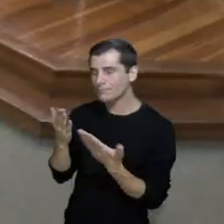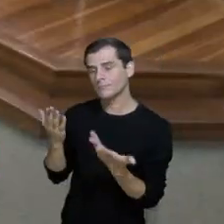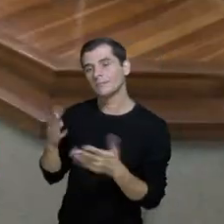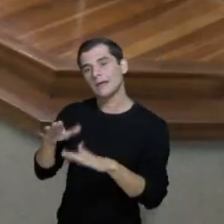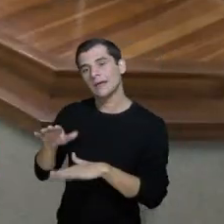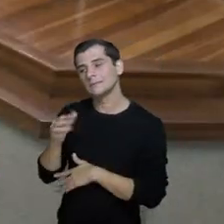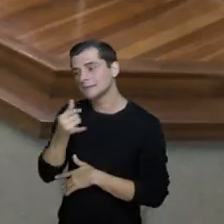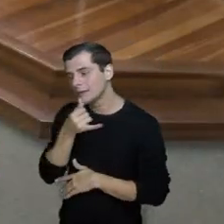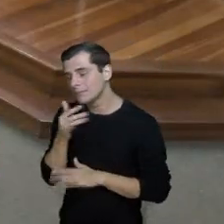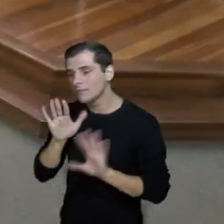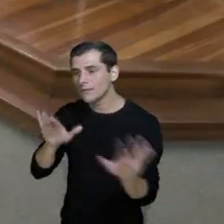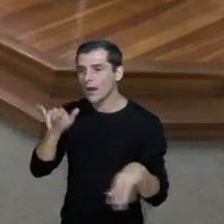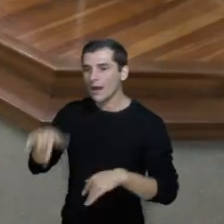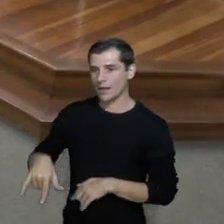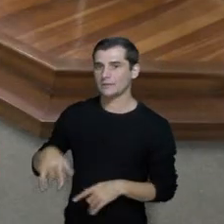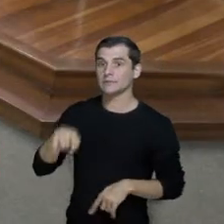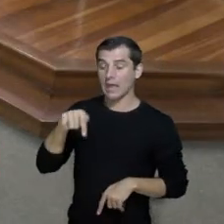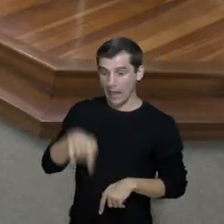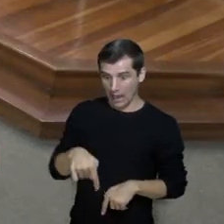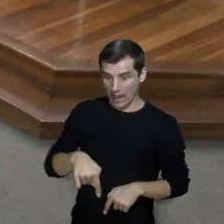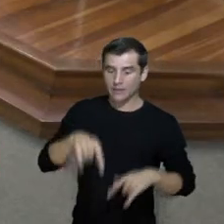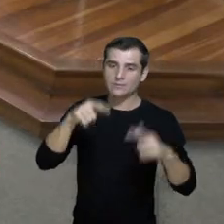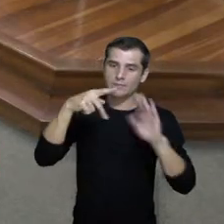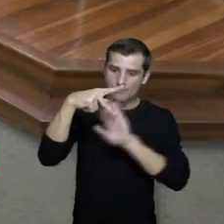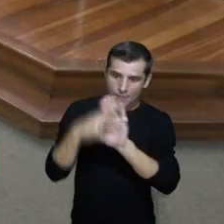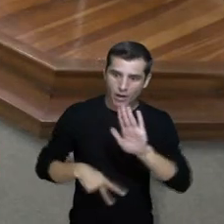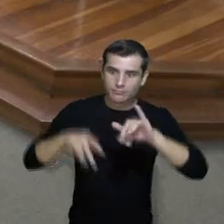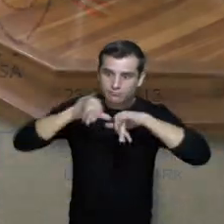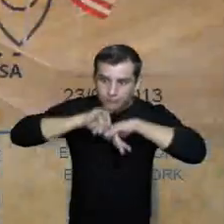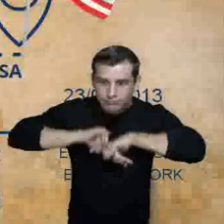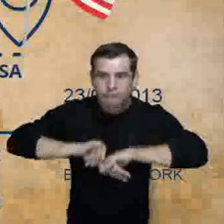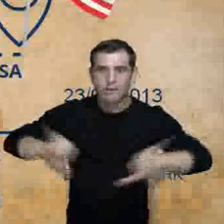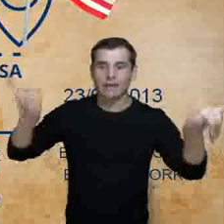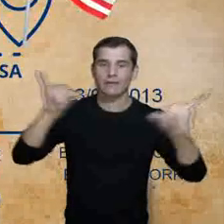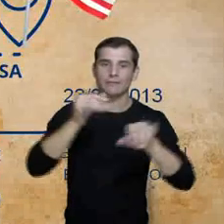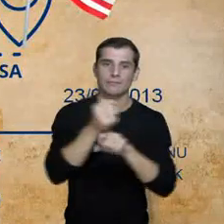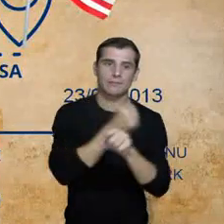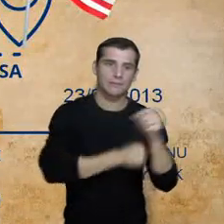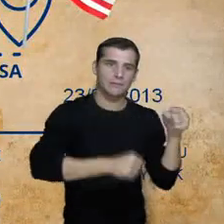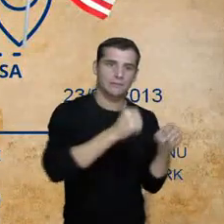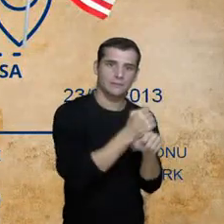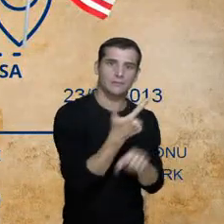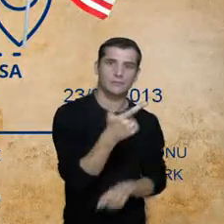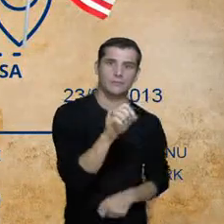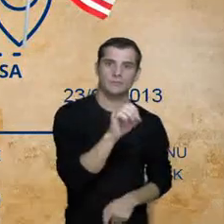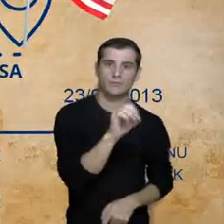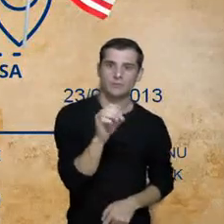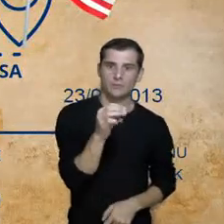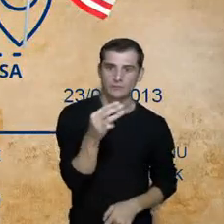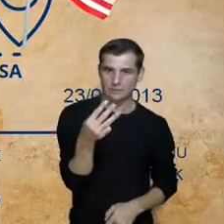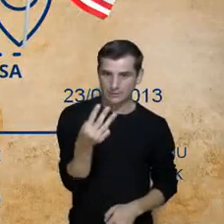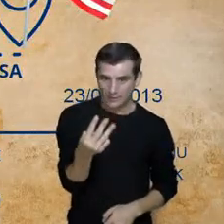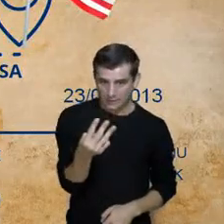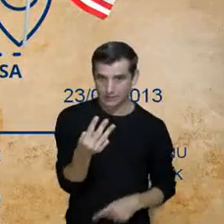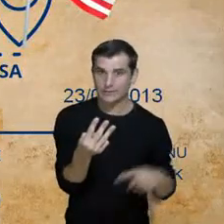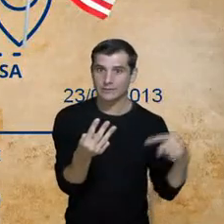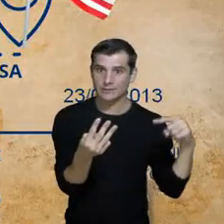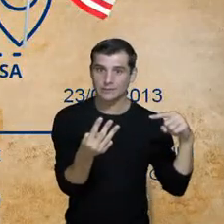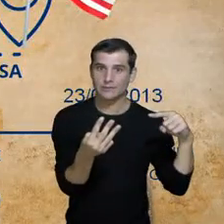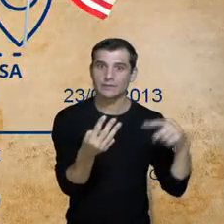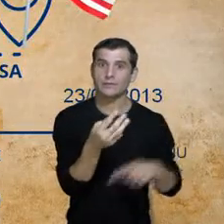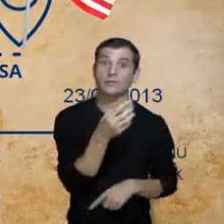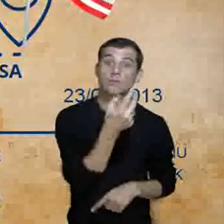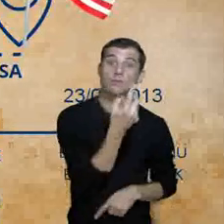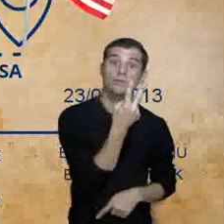isso e o projeto foi apresentado em 2013 nos Estados Unidos em ambas oportunidades aqui sem dinheiro